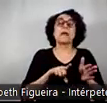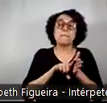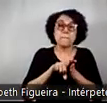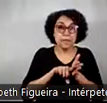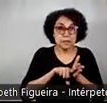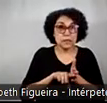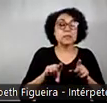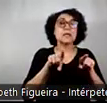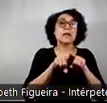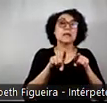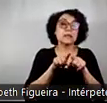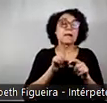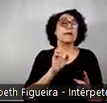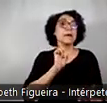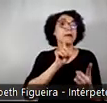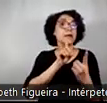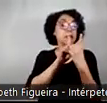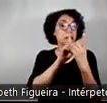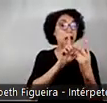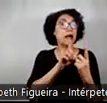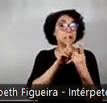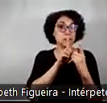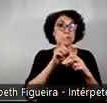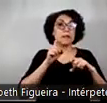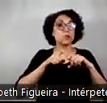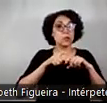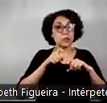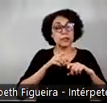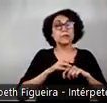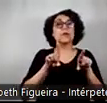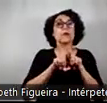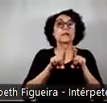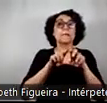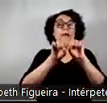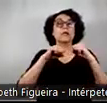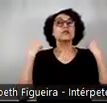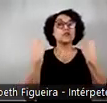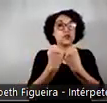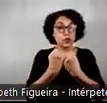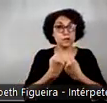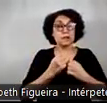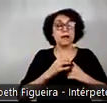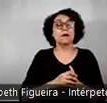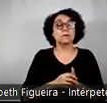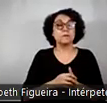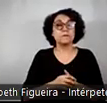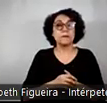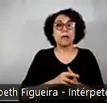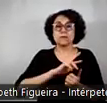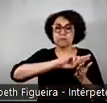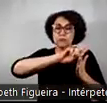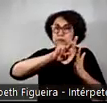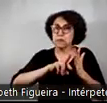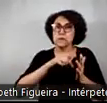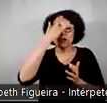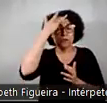atendimento clínico e no atendimento, social, né, de pessoas migrantes e refugiadas. Sempre